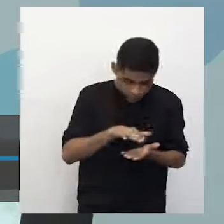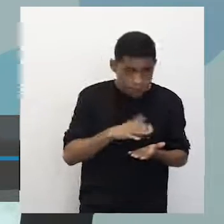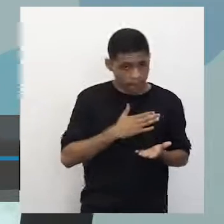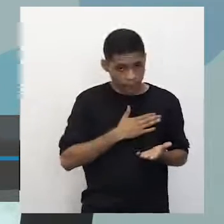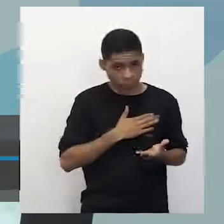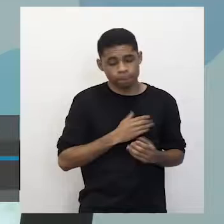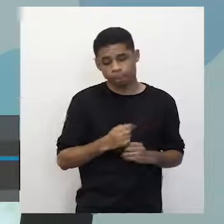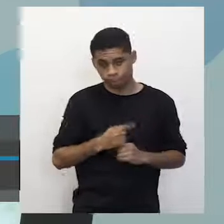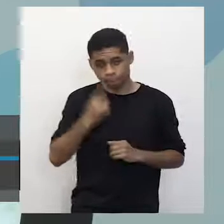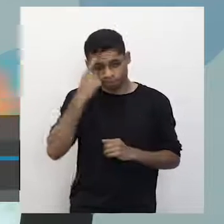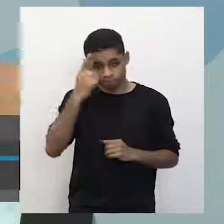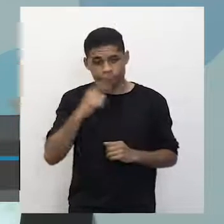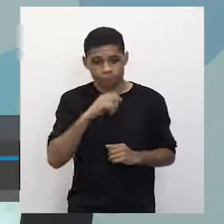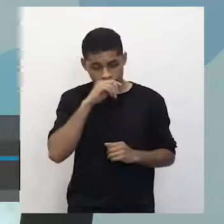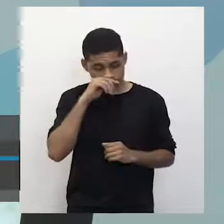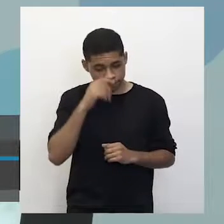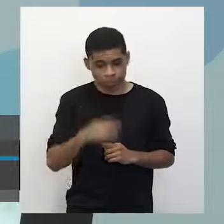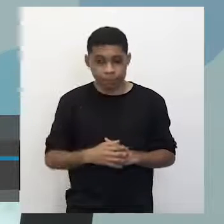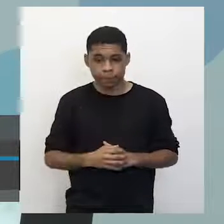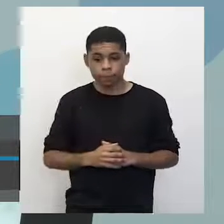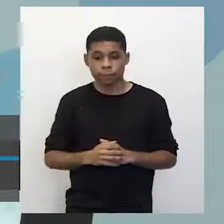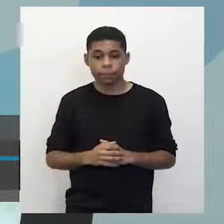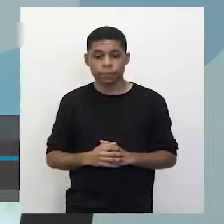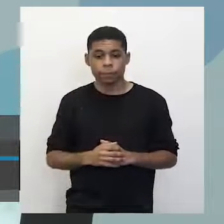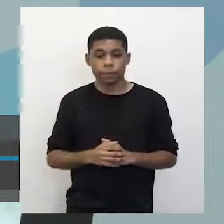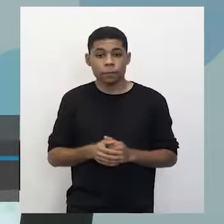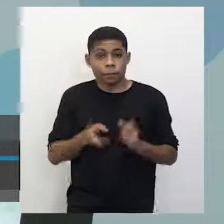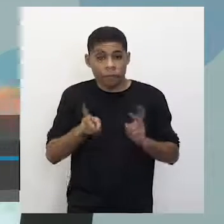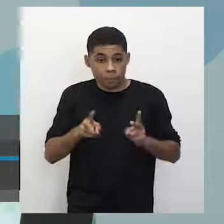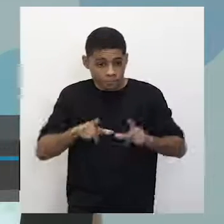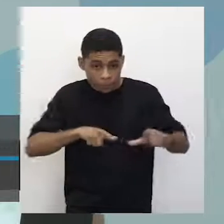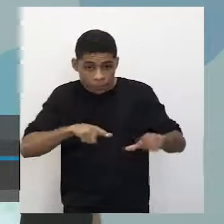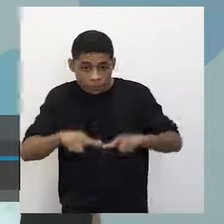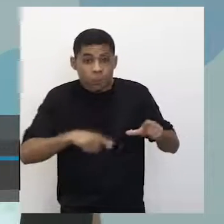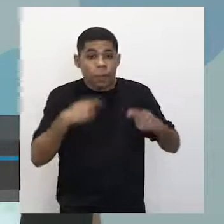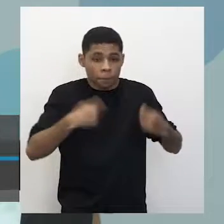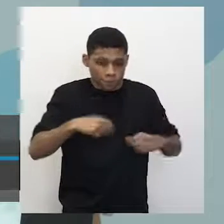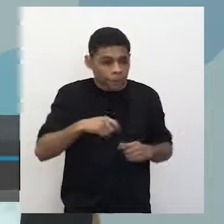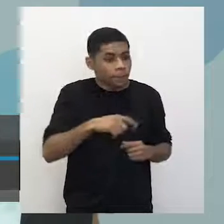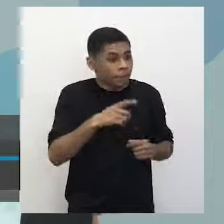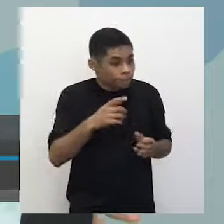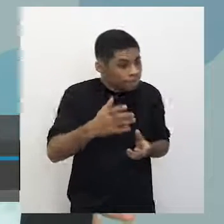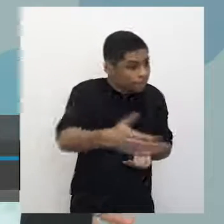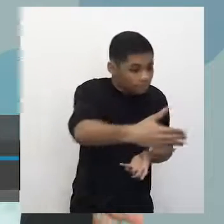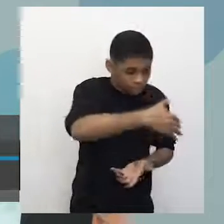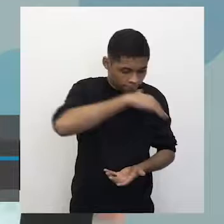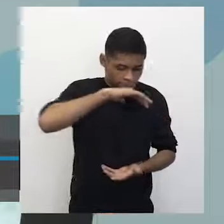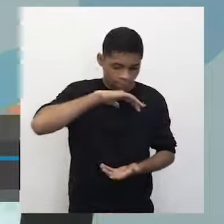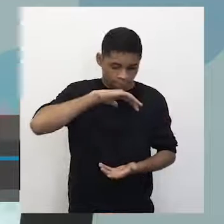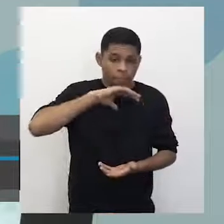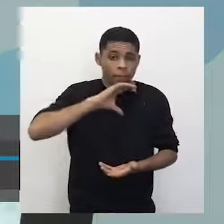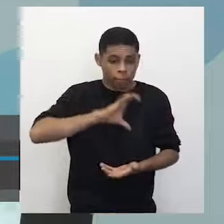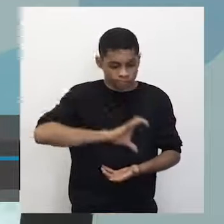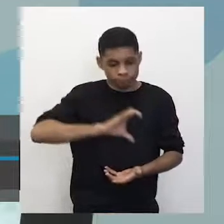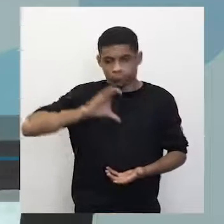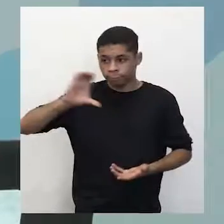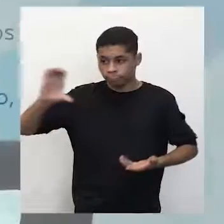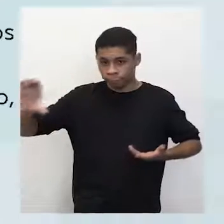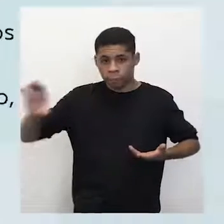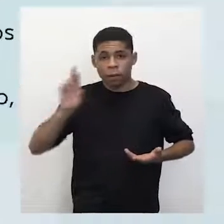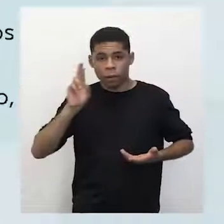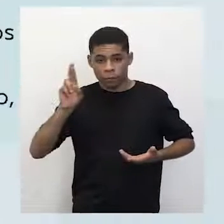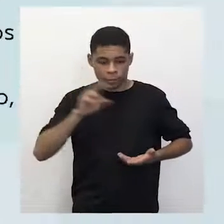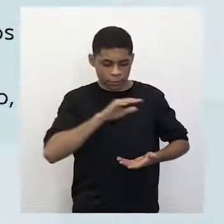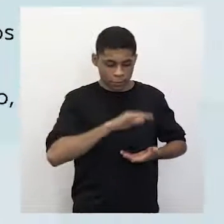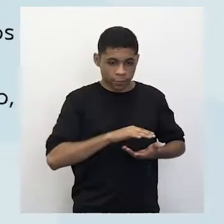que acontece ali que também desse manso servil ele tem que destinar parte para o senhor feudal. A corvéia já